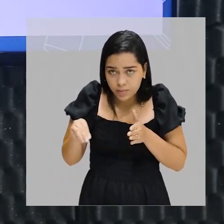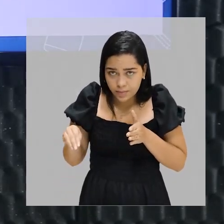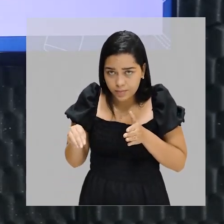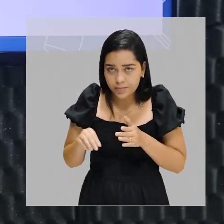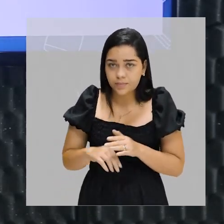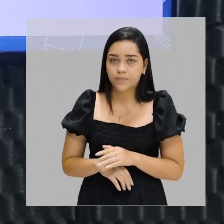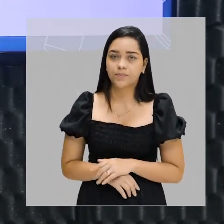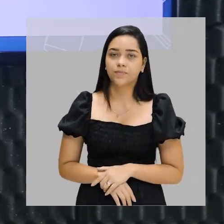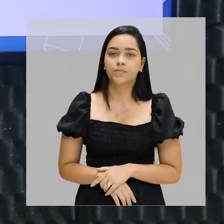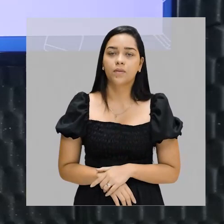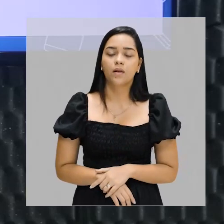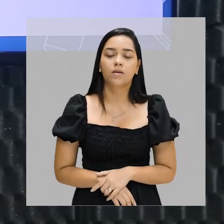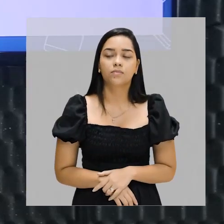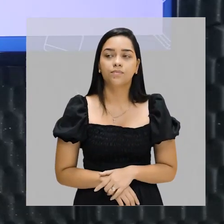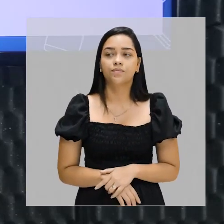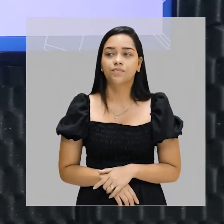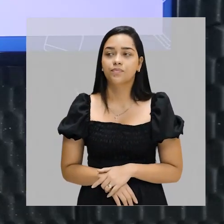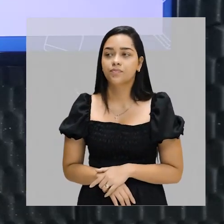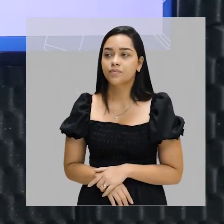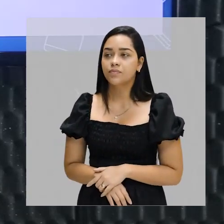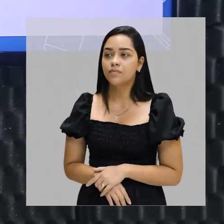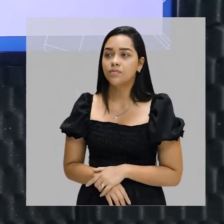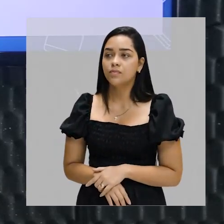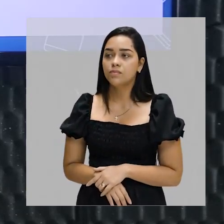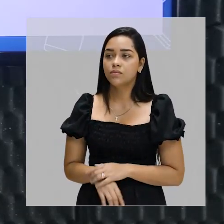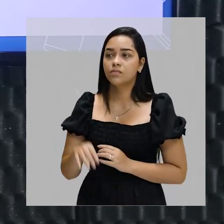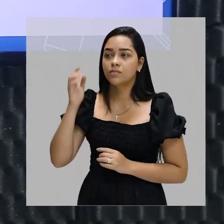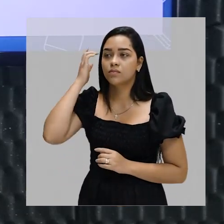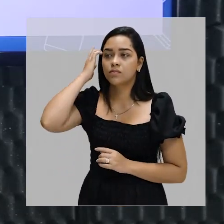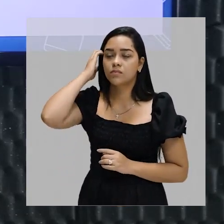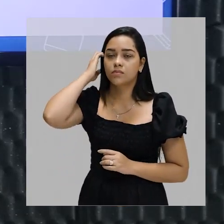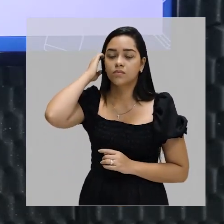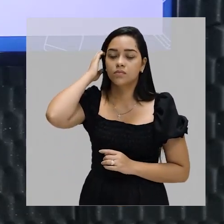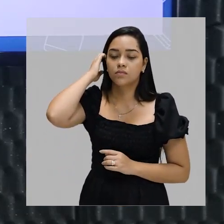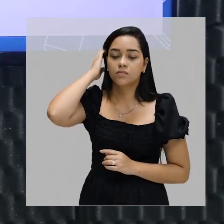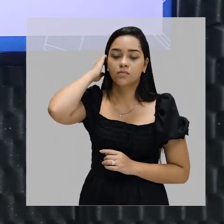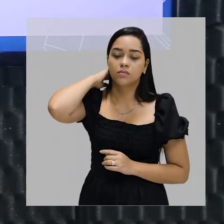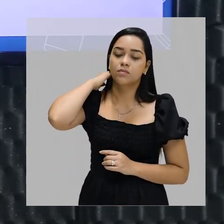o mililitro, certo? E aqui nós temos